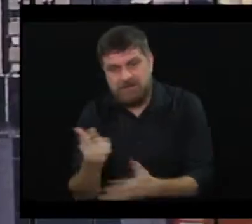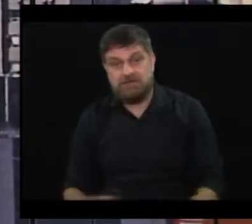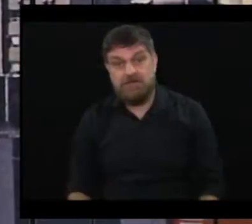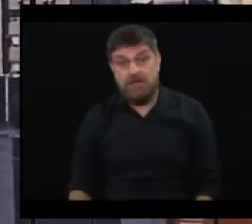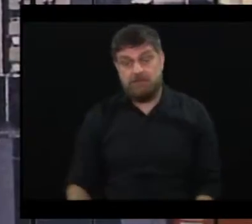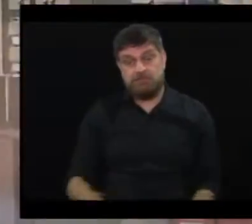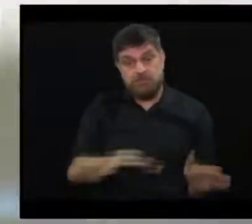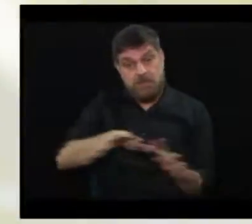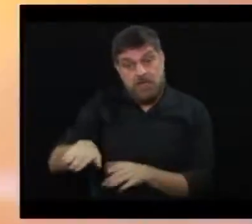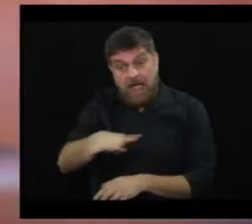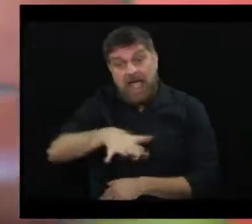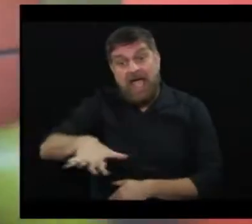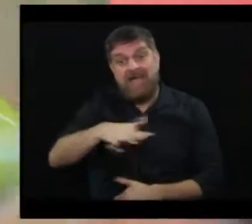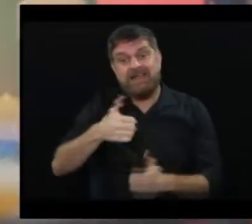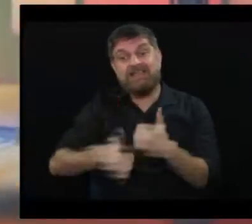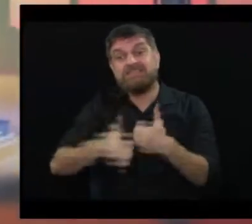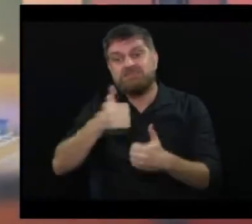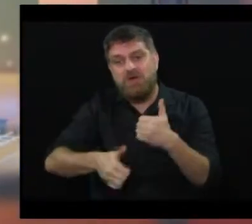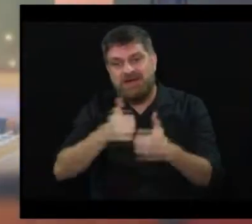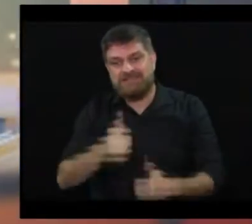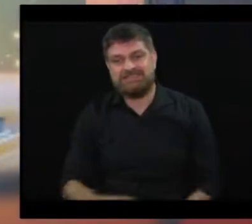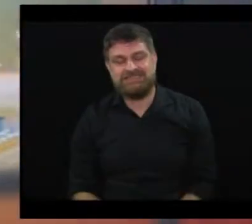esporte agora?